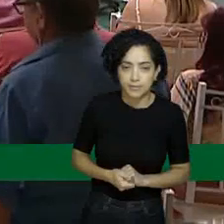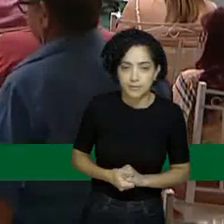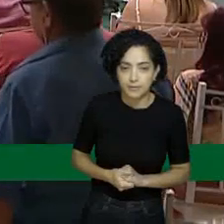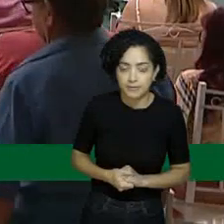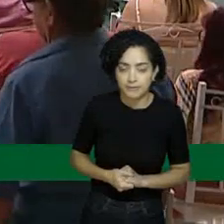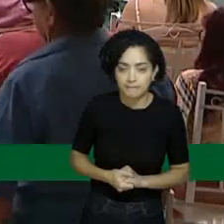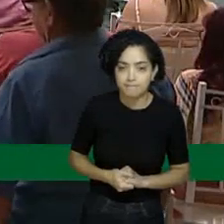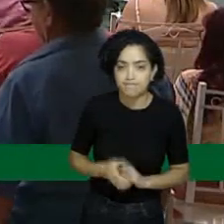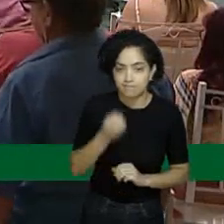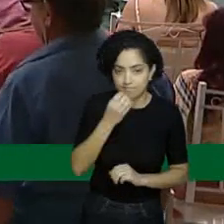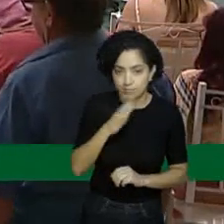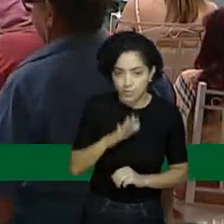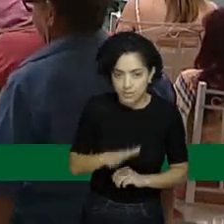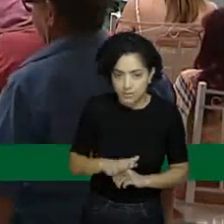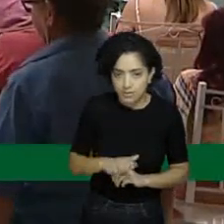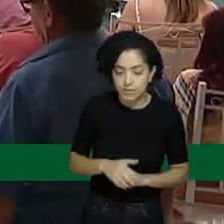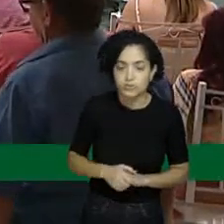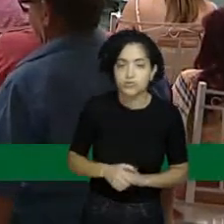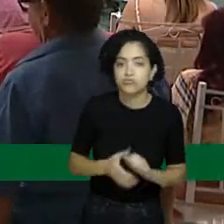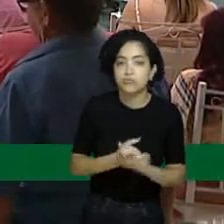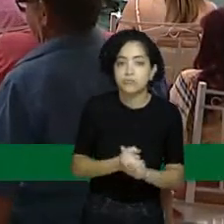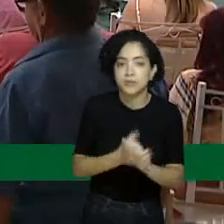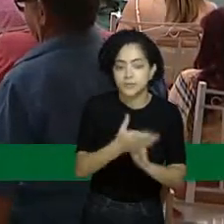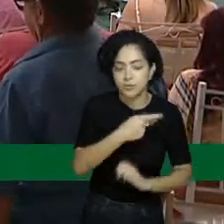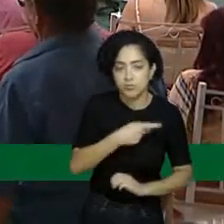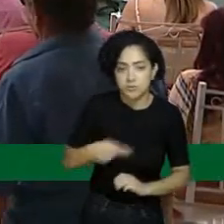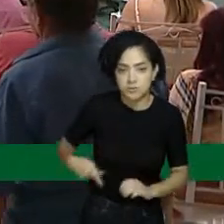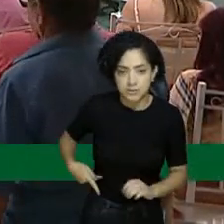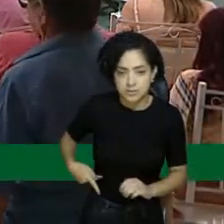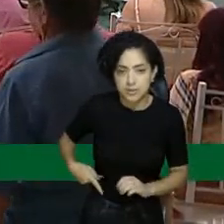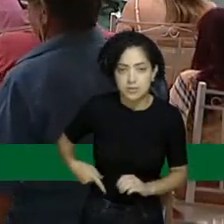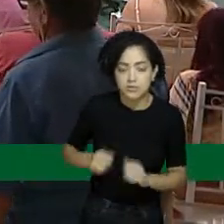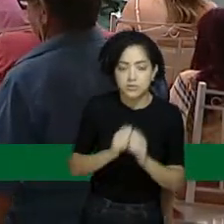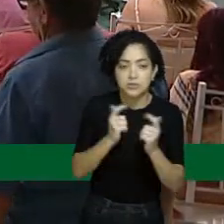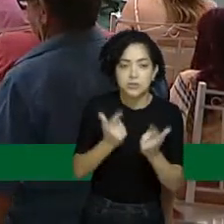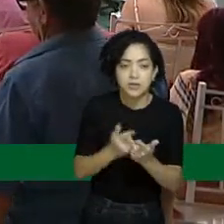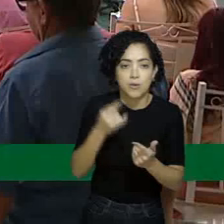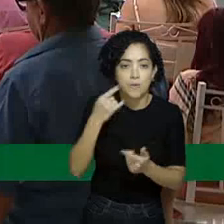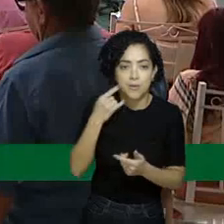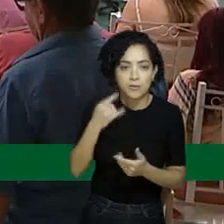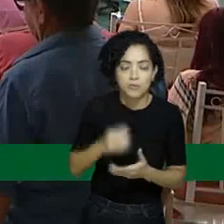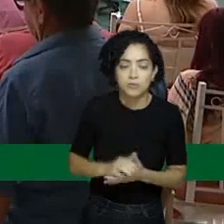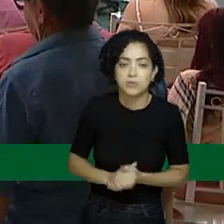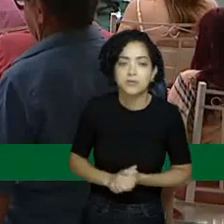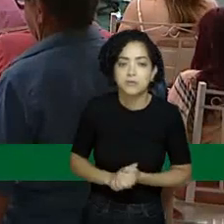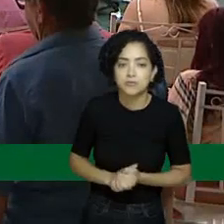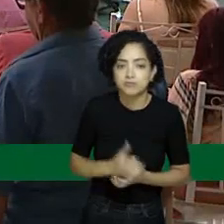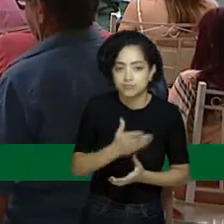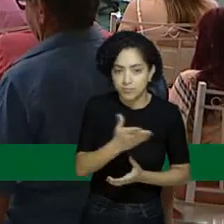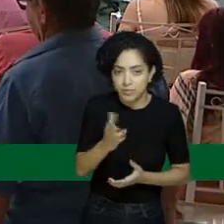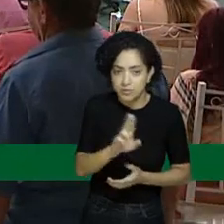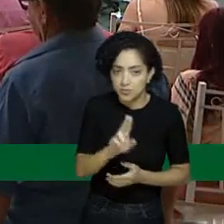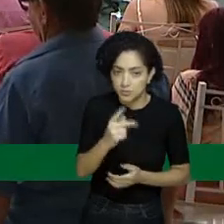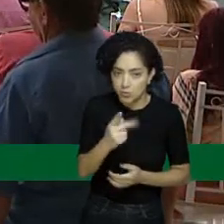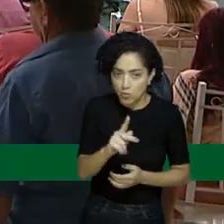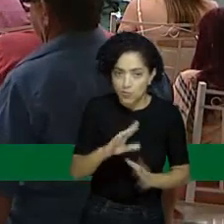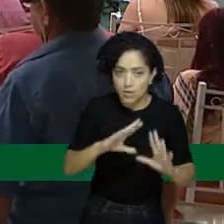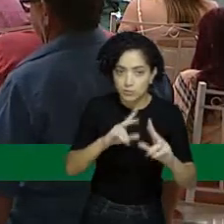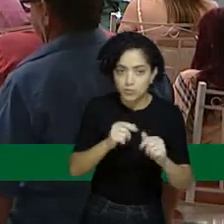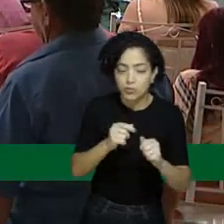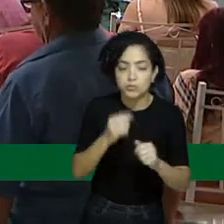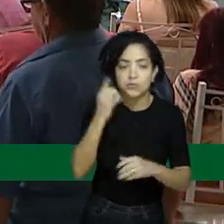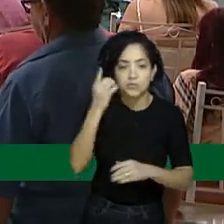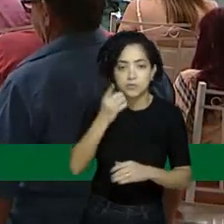Boa tarde. Cumprimentar o presidente da Alesc, Mauro de Nadal. Em seu nome, cumprimentar todos os